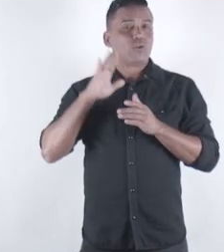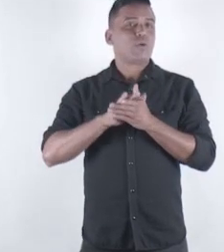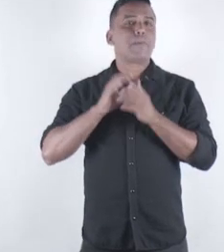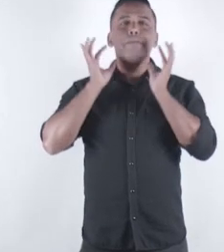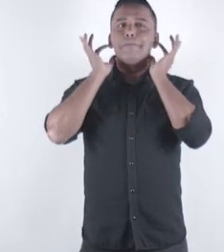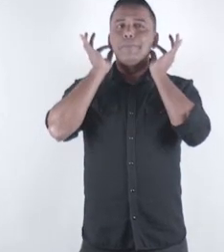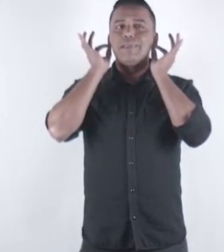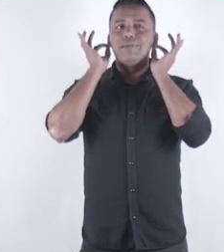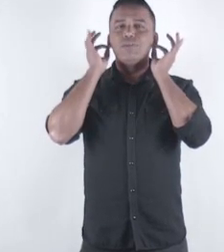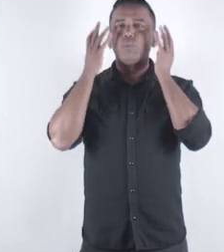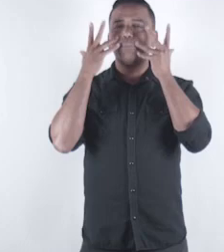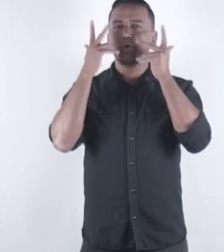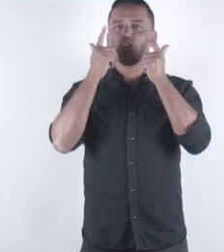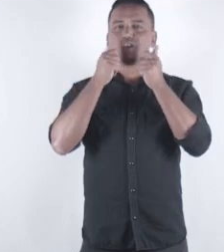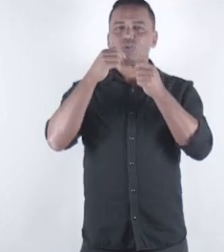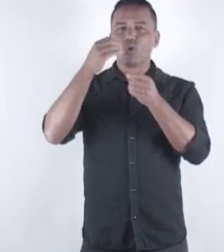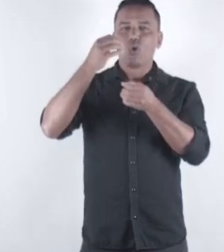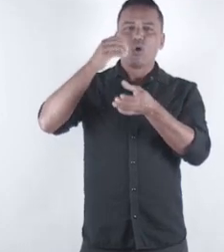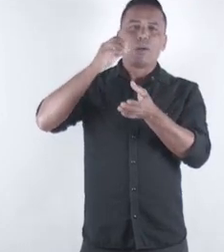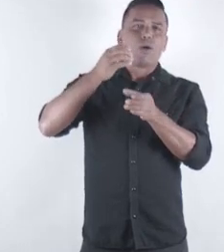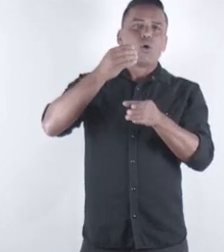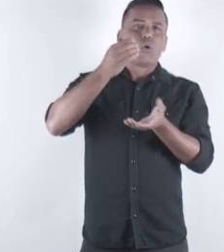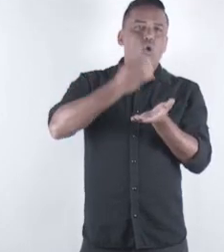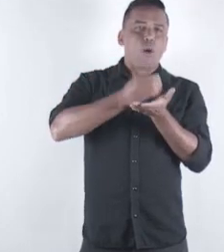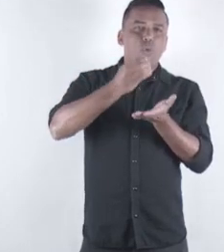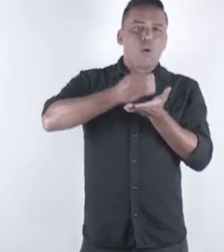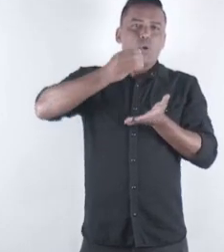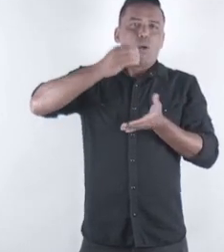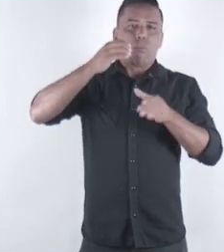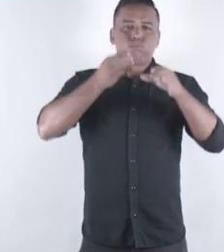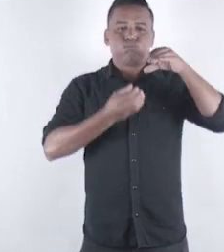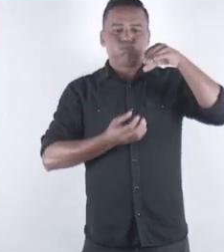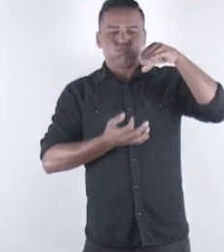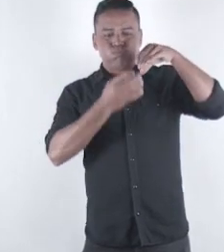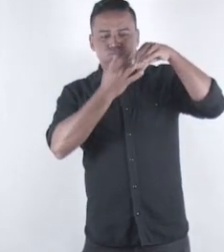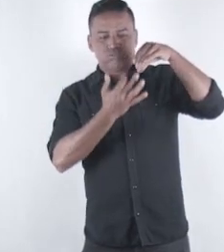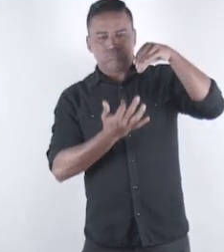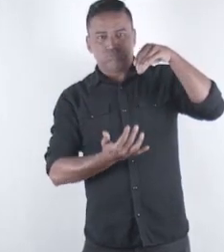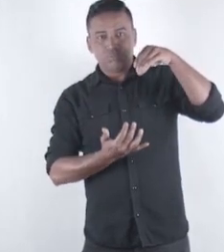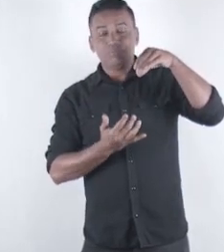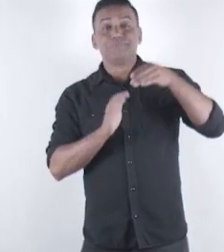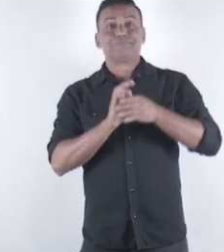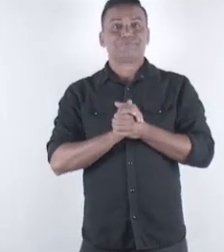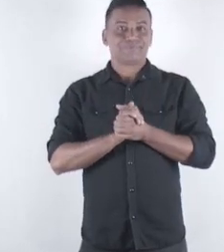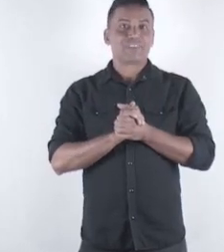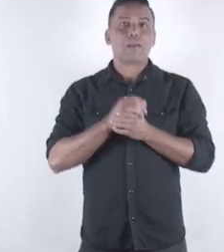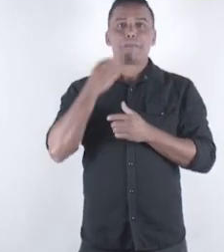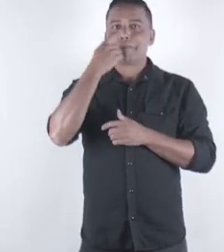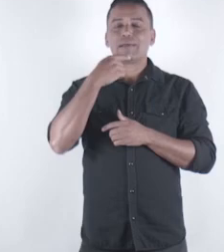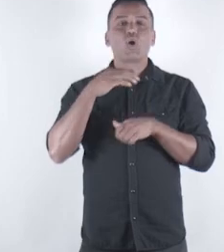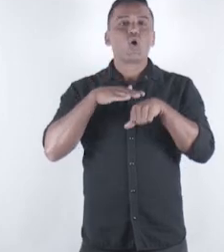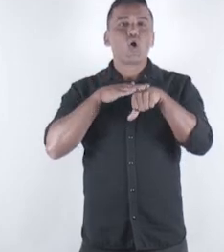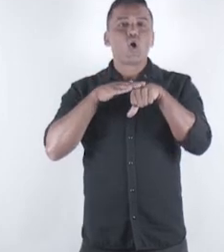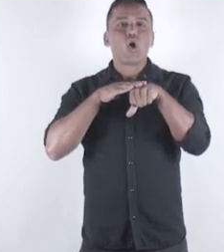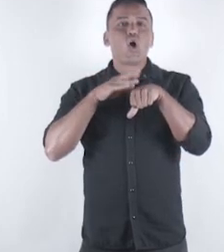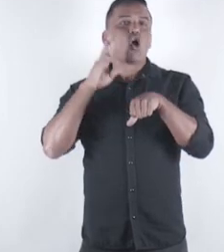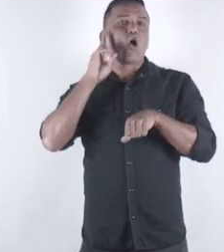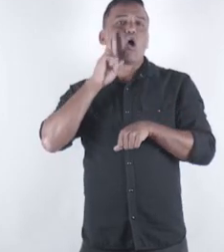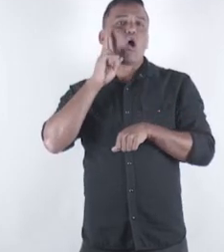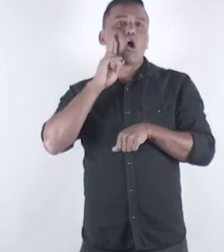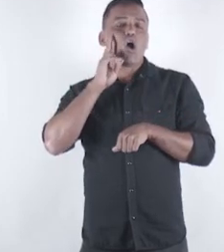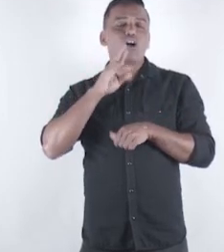bem bonitos, que são uma cascata de copinhos saindo um de dentro dos outros. Uso batom rosa, uma blusa com grafismos